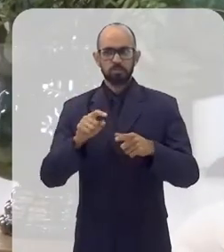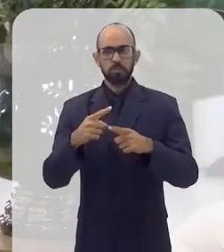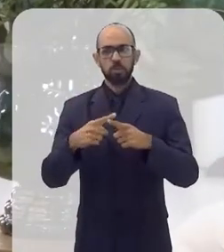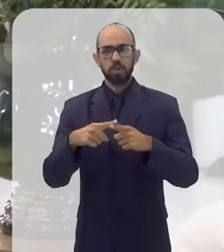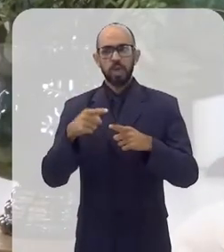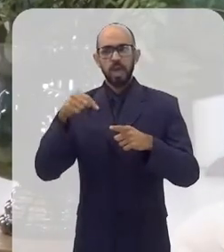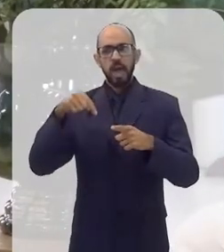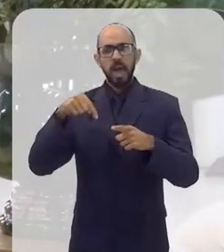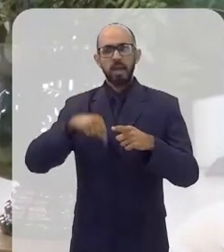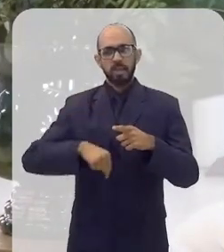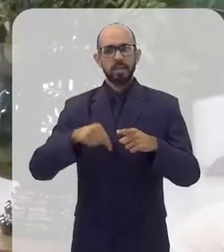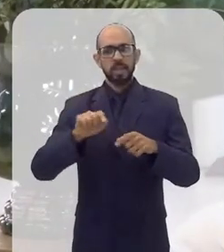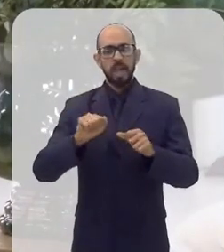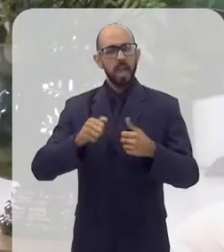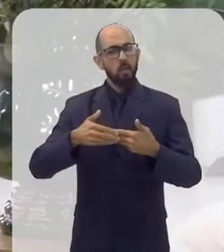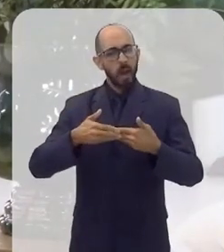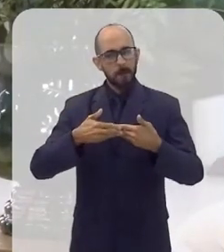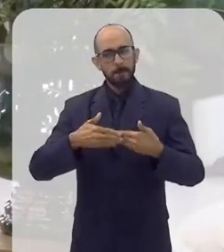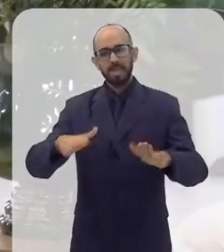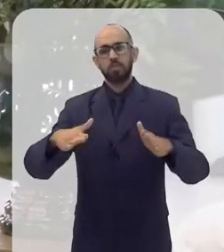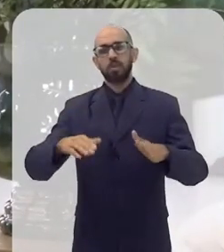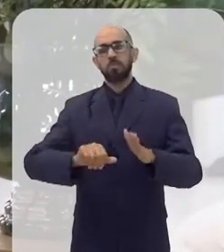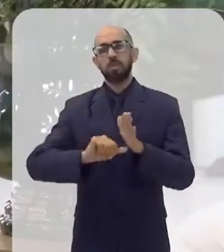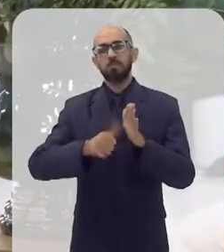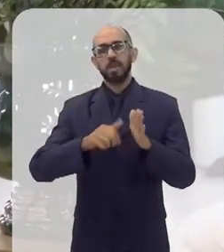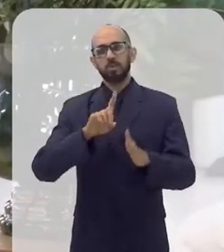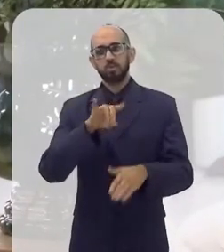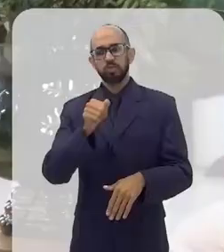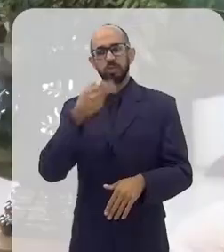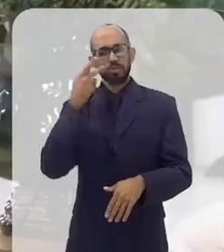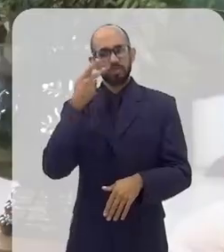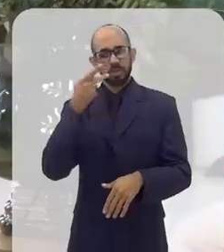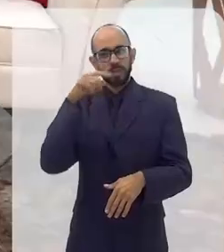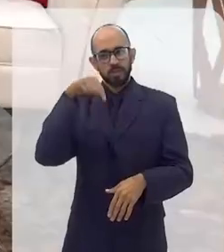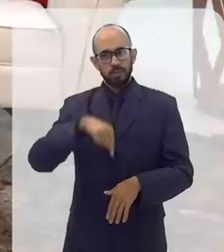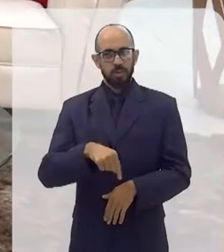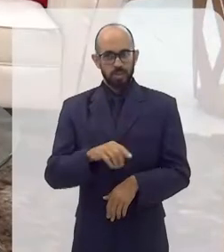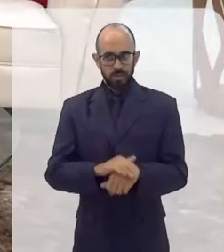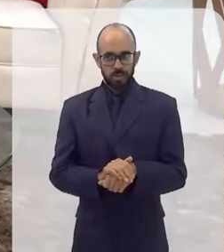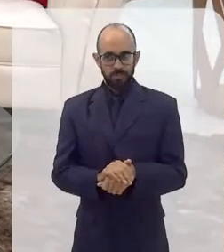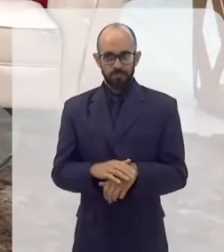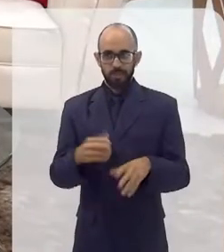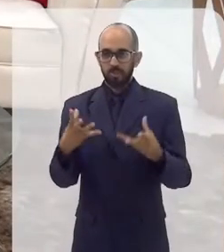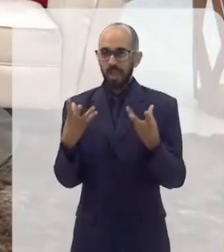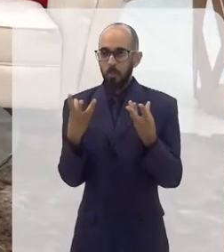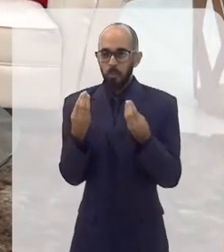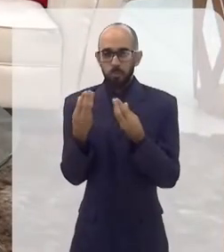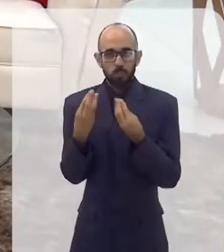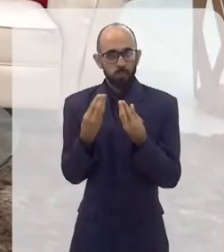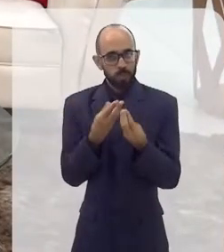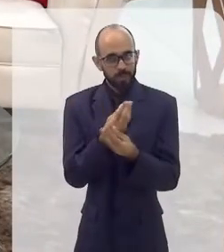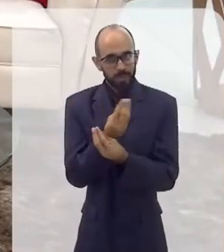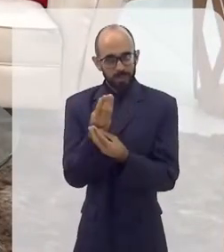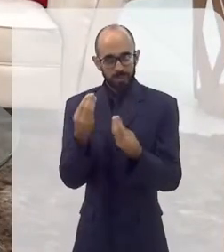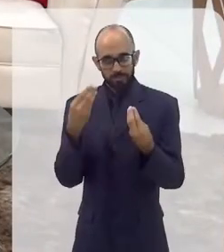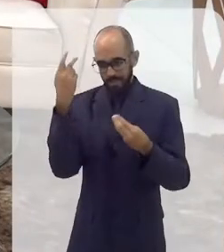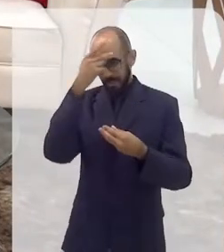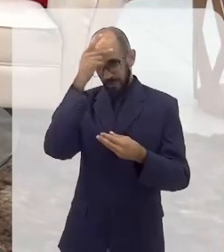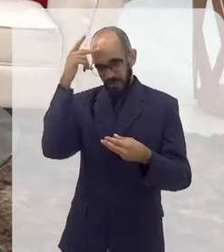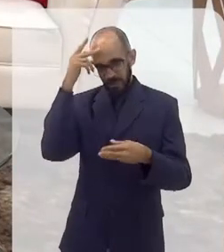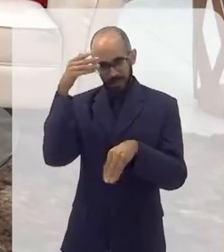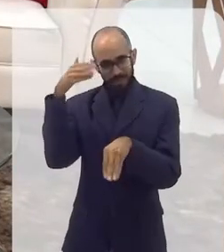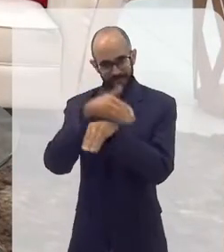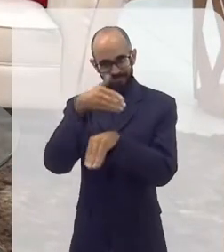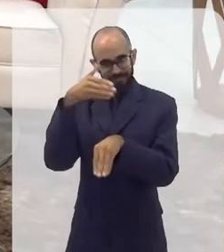como ele disse, hoje é a inauguração, é o primeiro dia de visitação. Então, aqui está repleto de